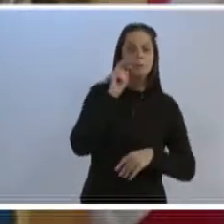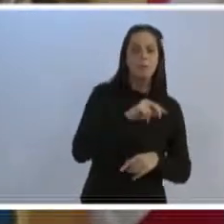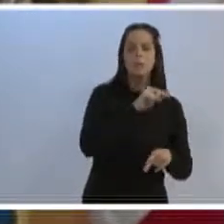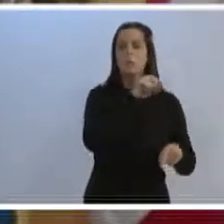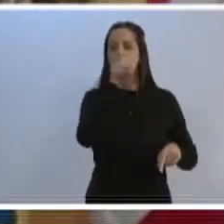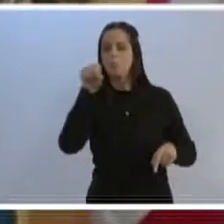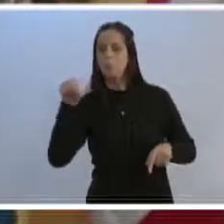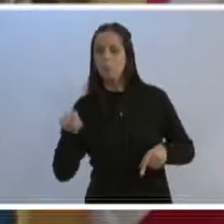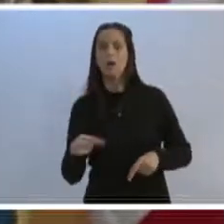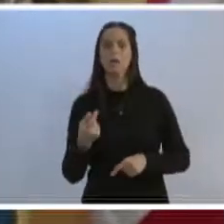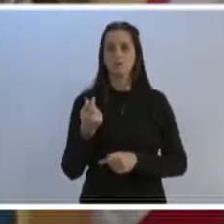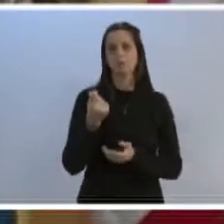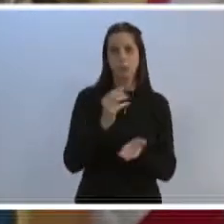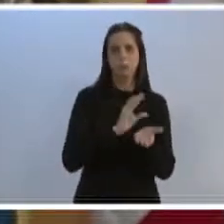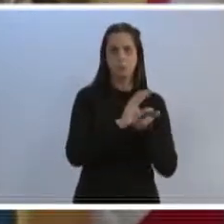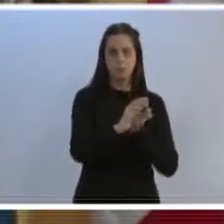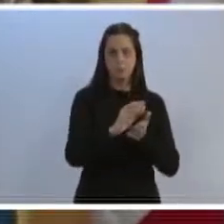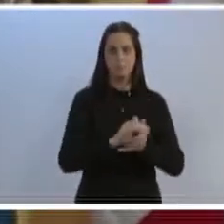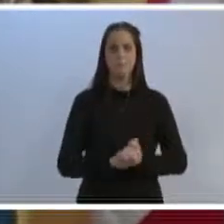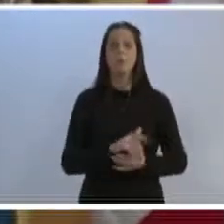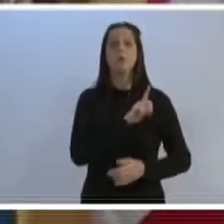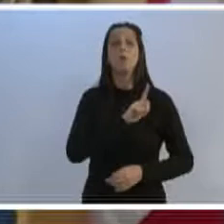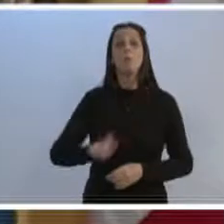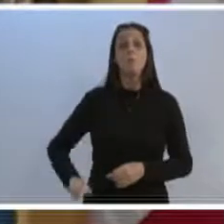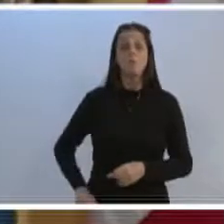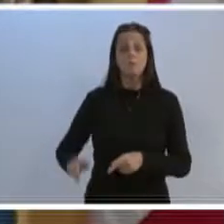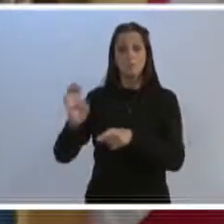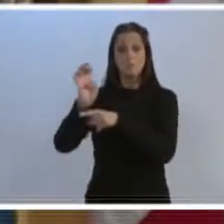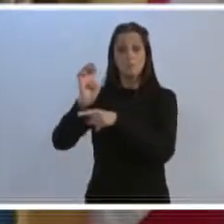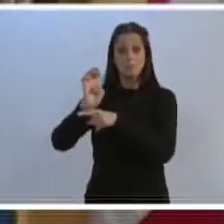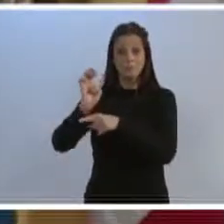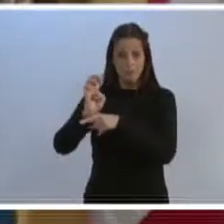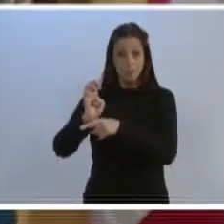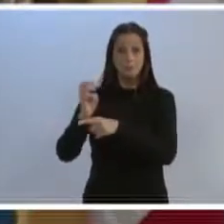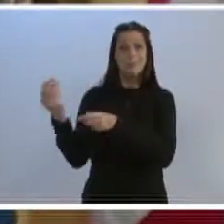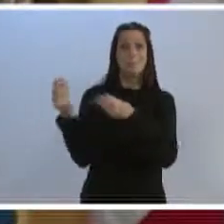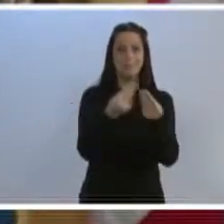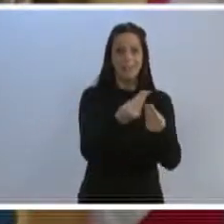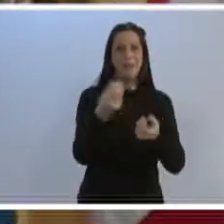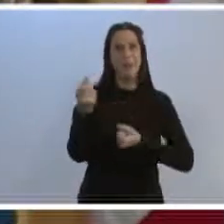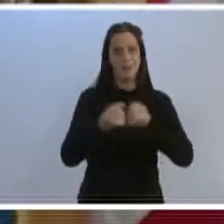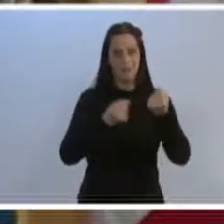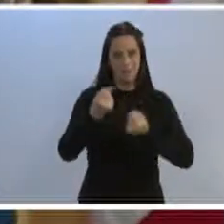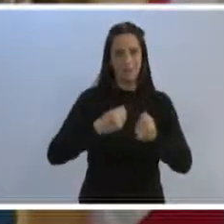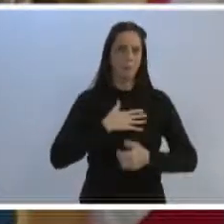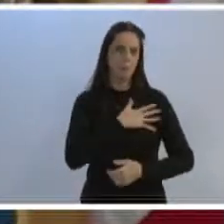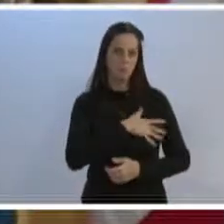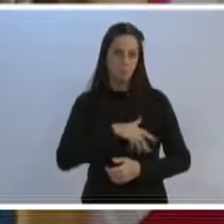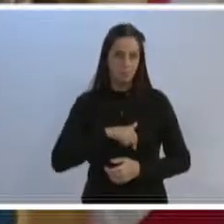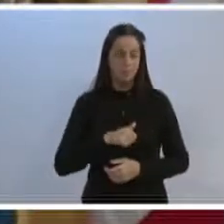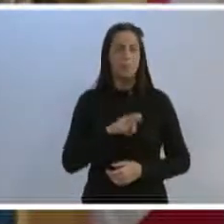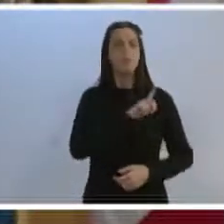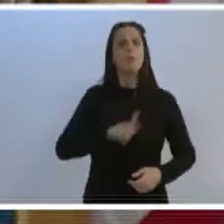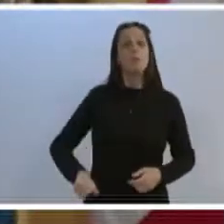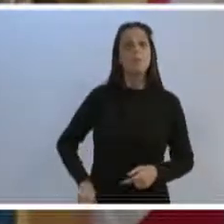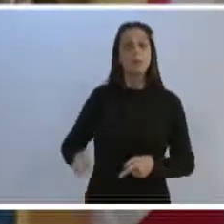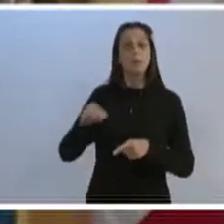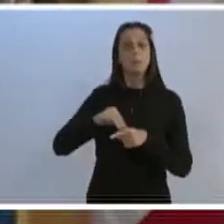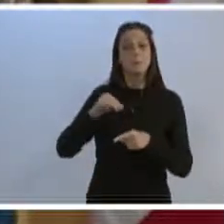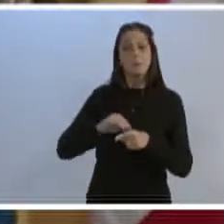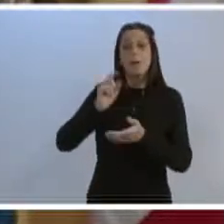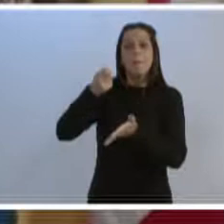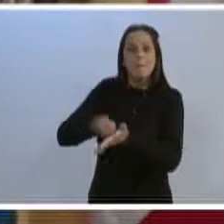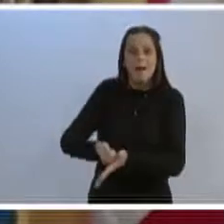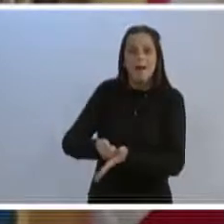um recurso o governo do estado ele cede os veículos o governo municipal ele arca com toda a despesa